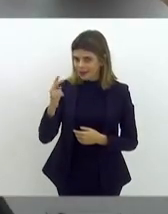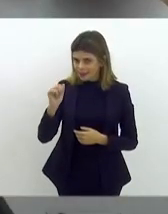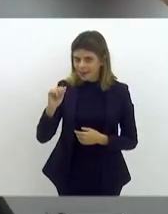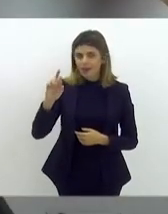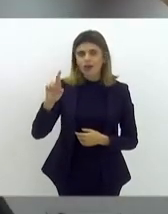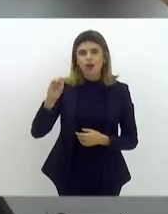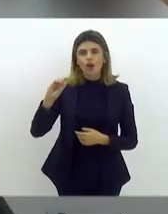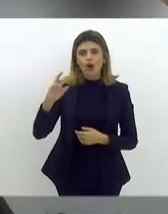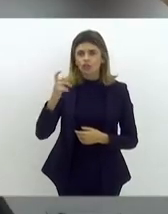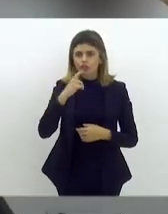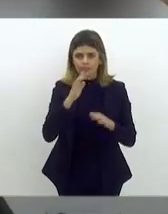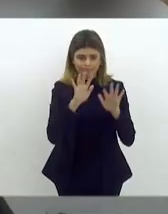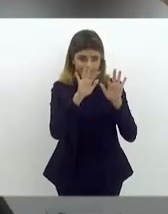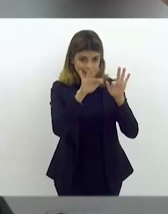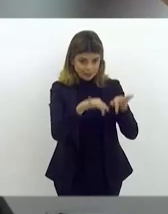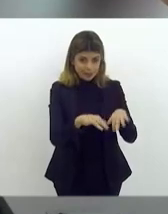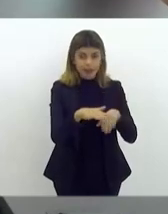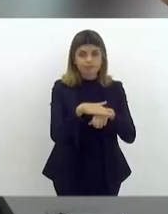televisão